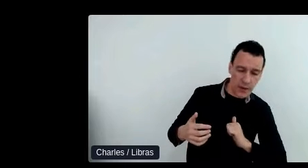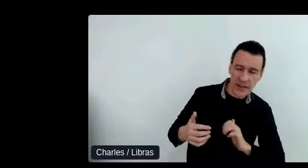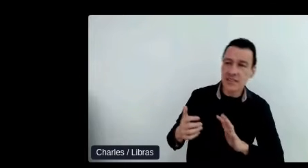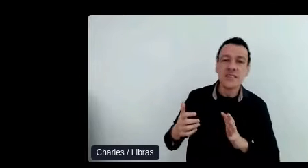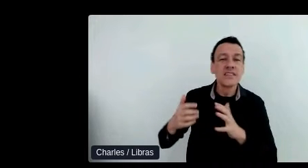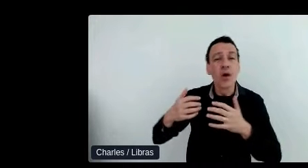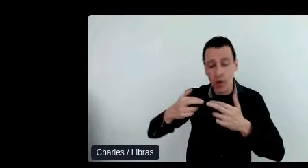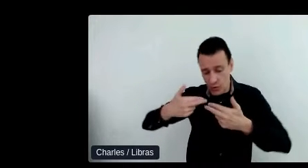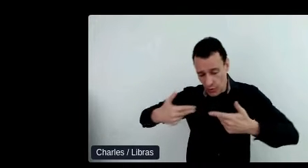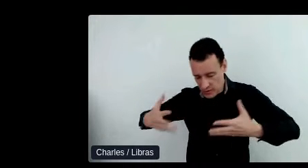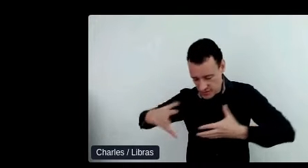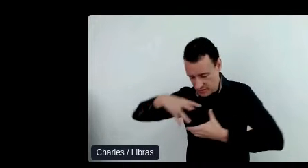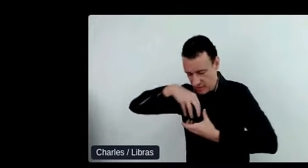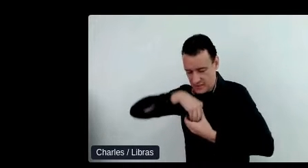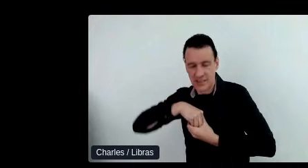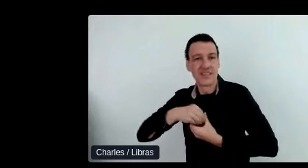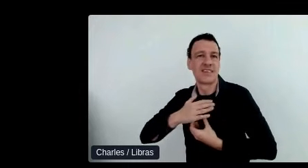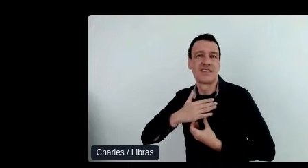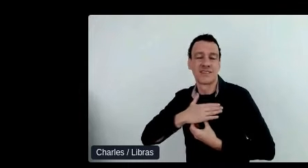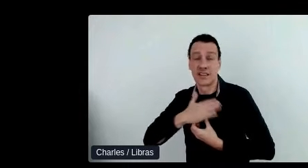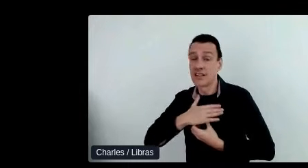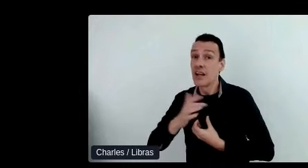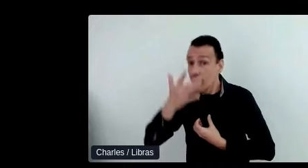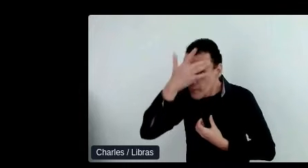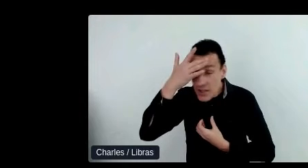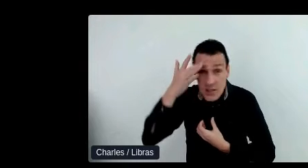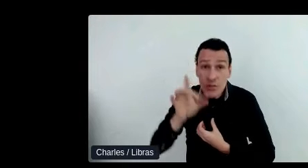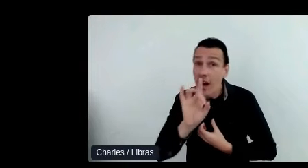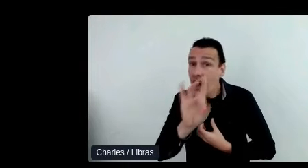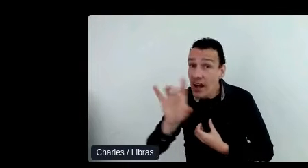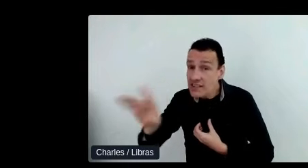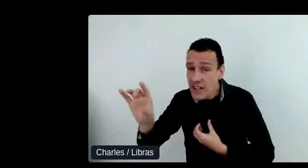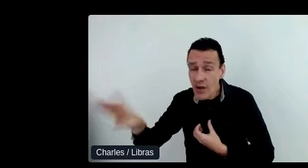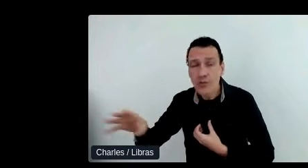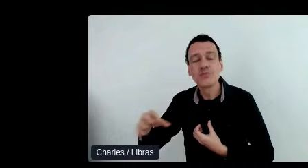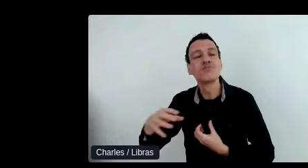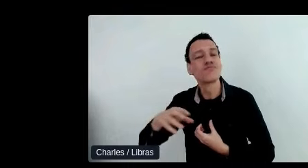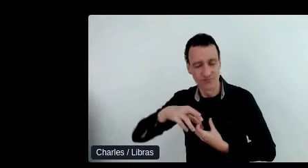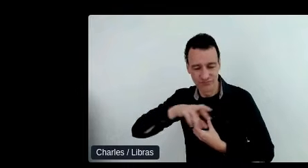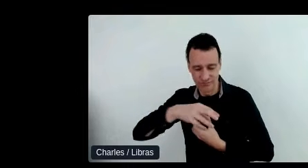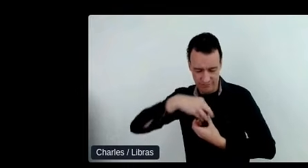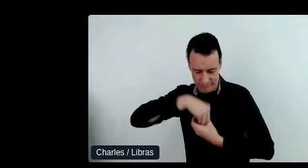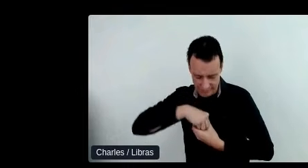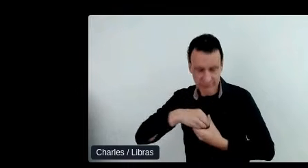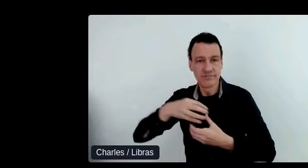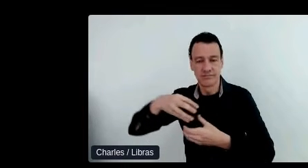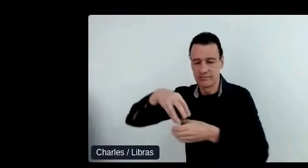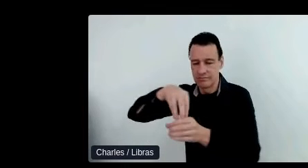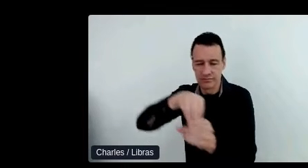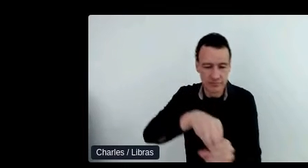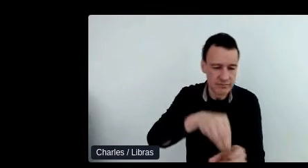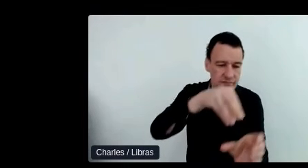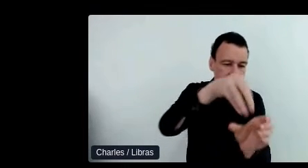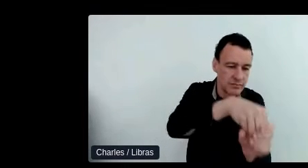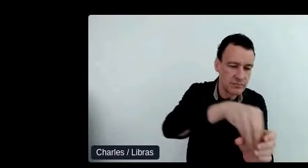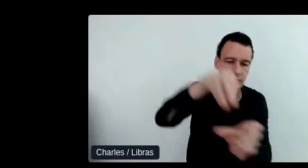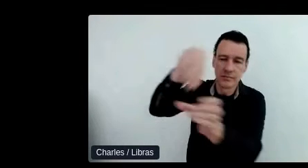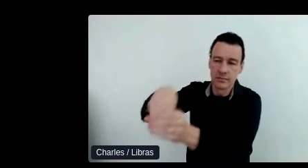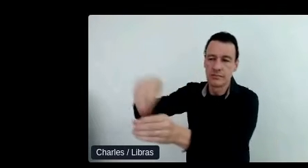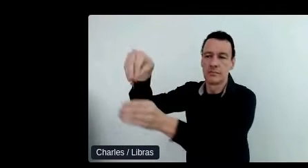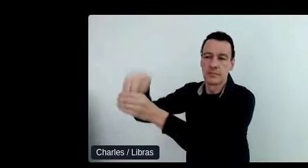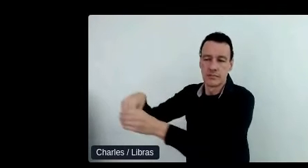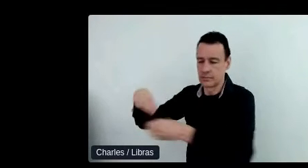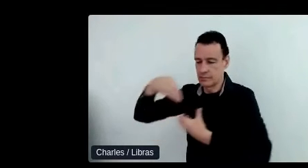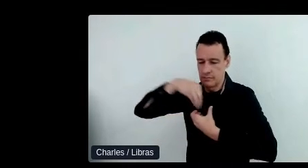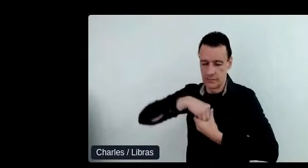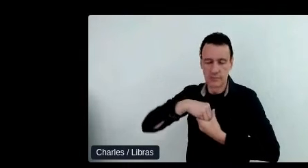um projeto, algo assim, você ter muita gente, porque várias pessoas são visões diferentes das coisas.